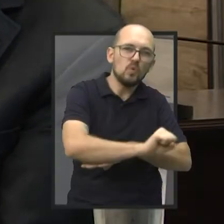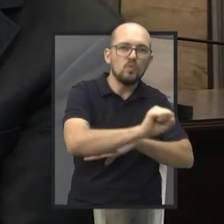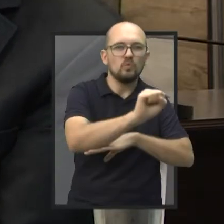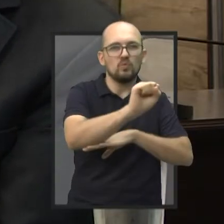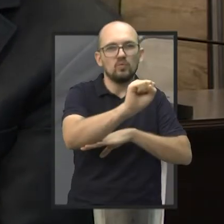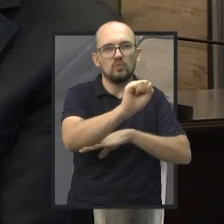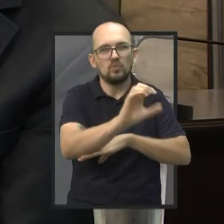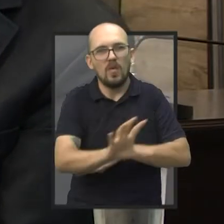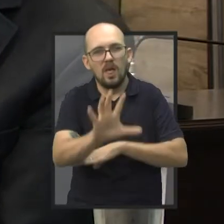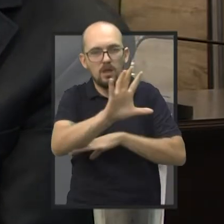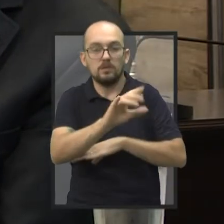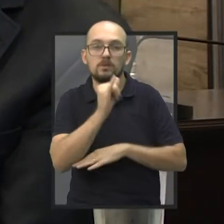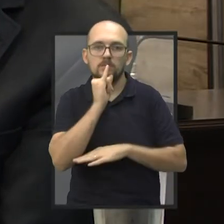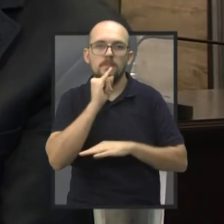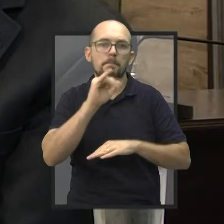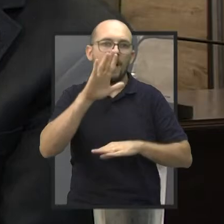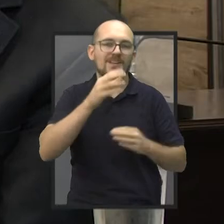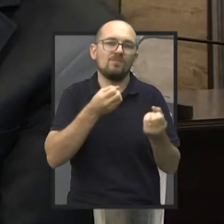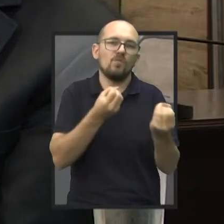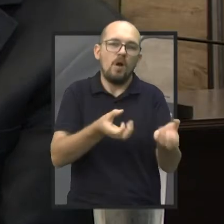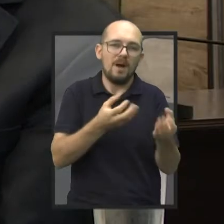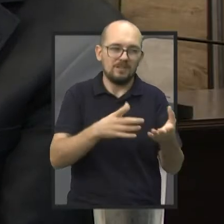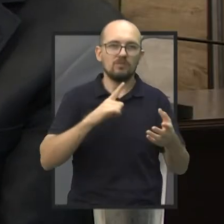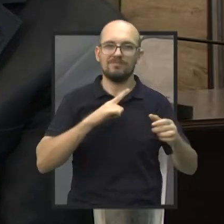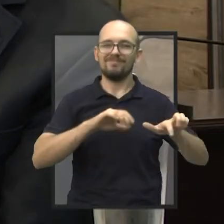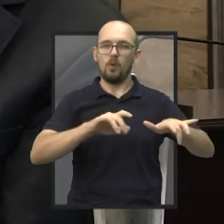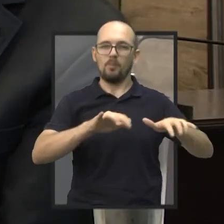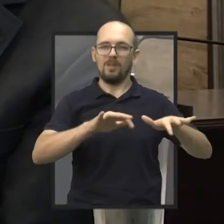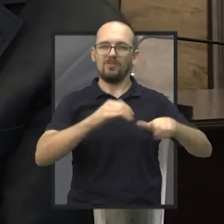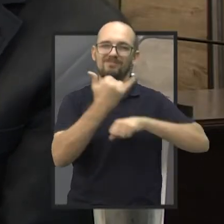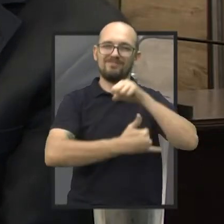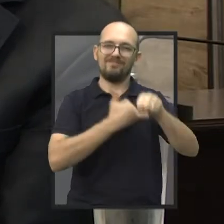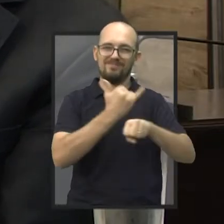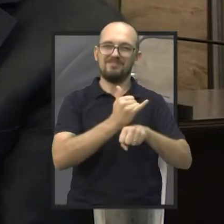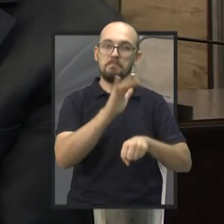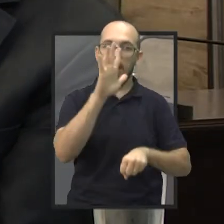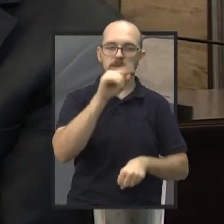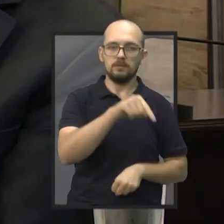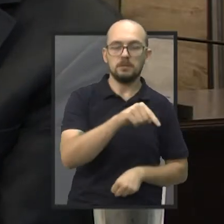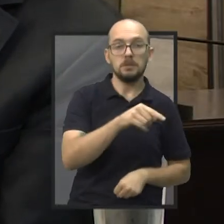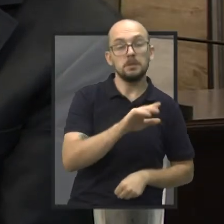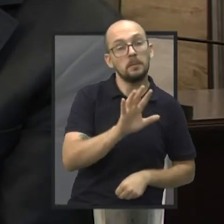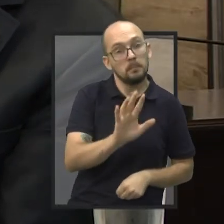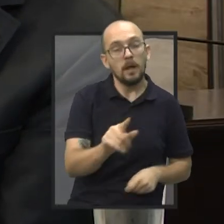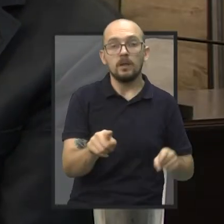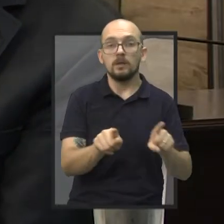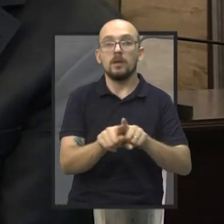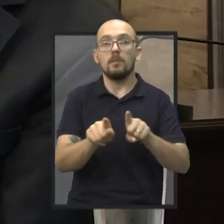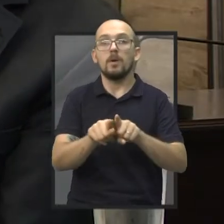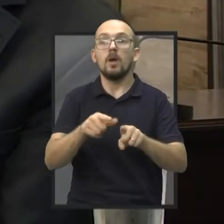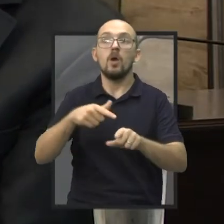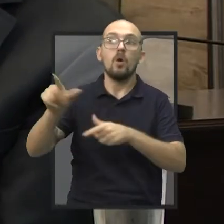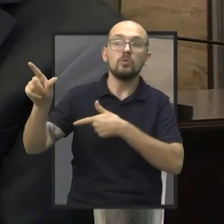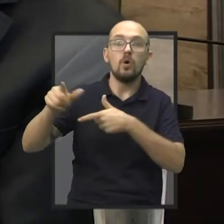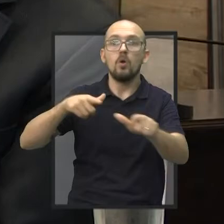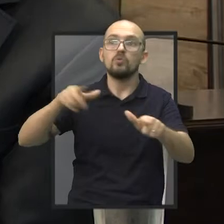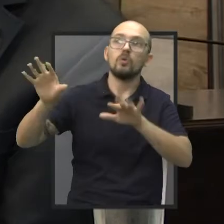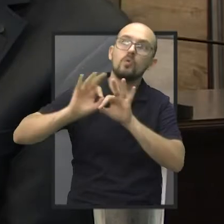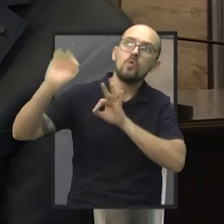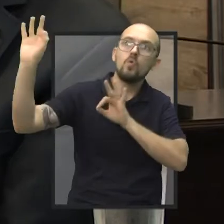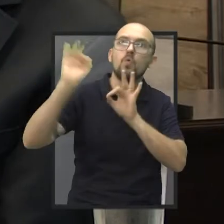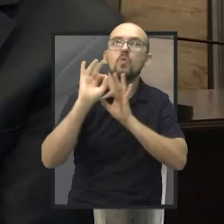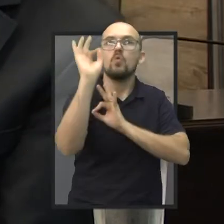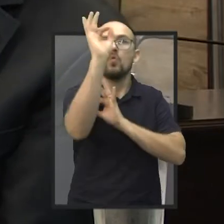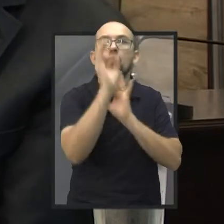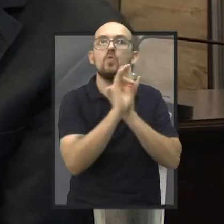à informação, aos computadores, à internet, mas como também, sobretudo, nos rincões do país, onde